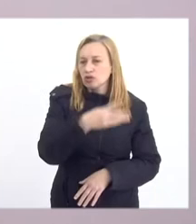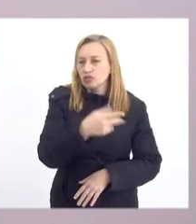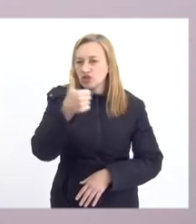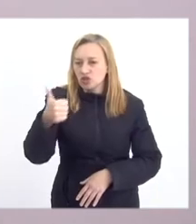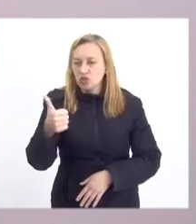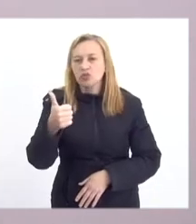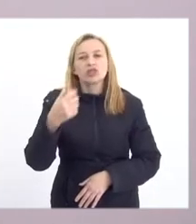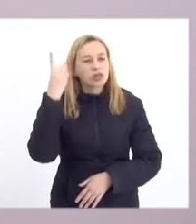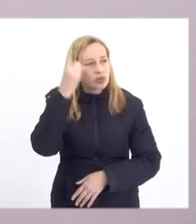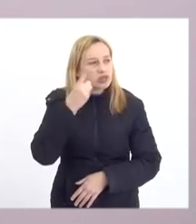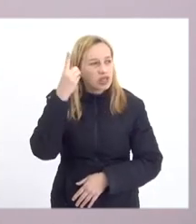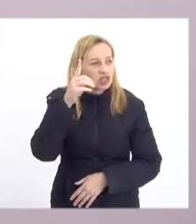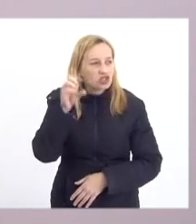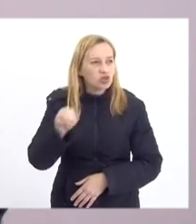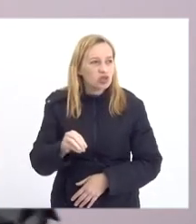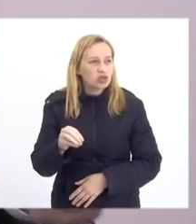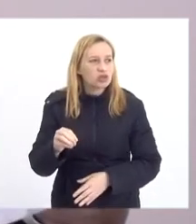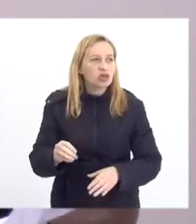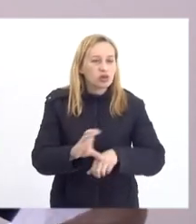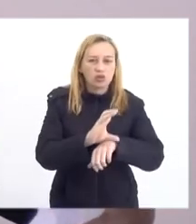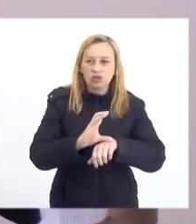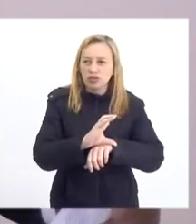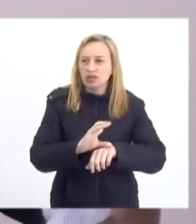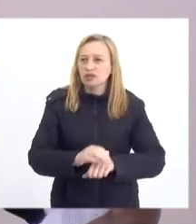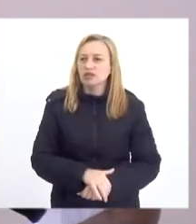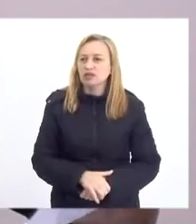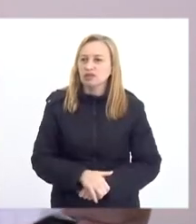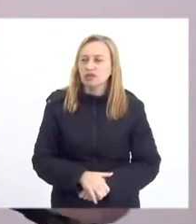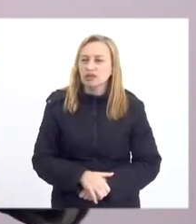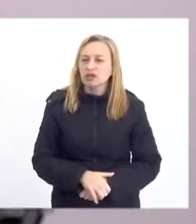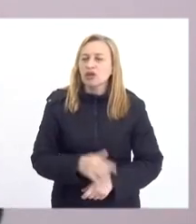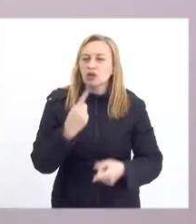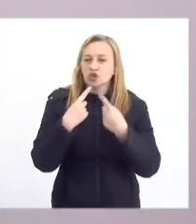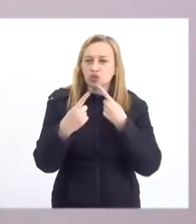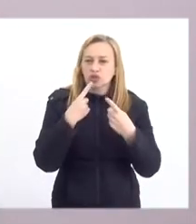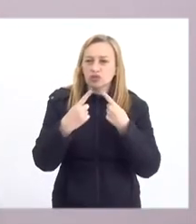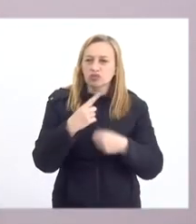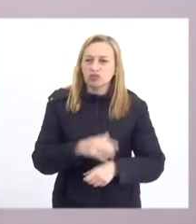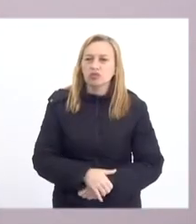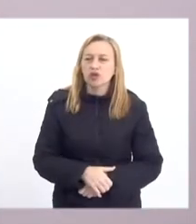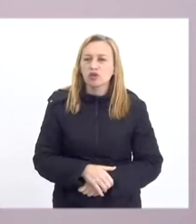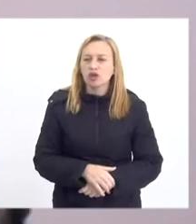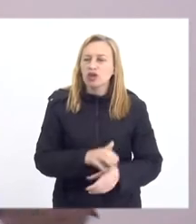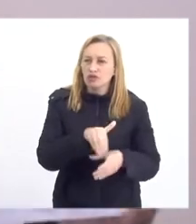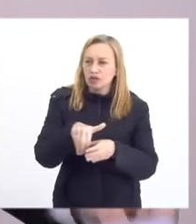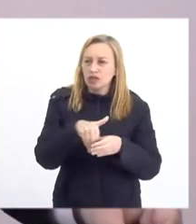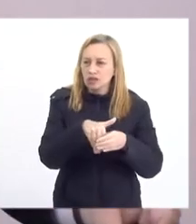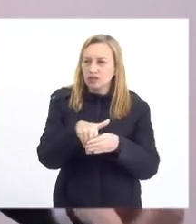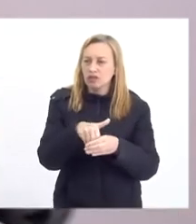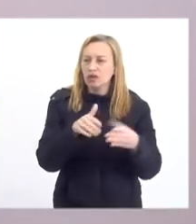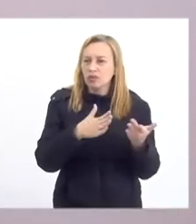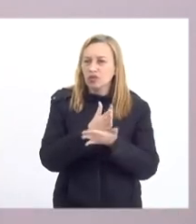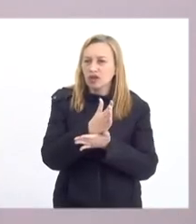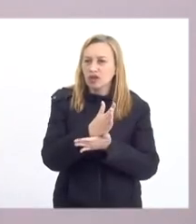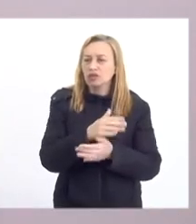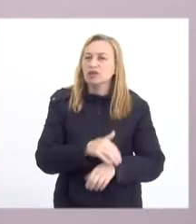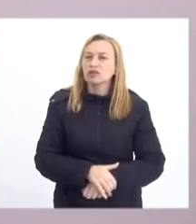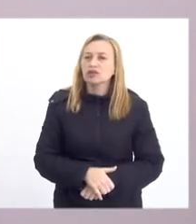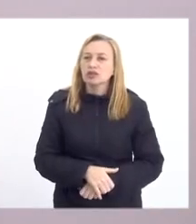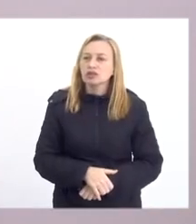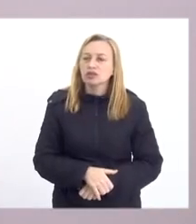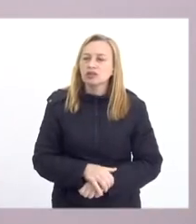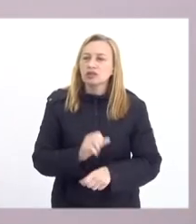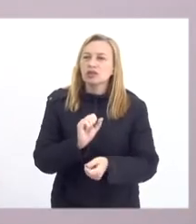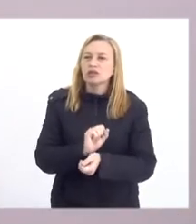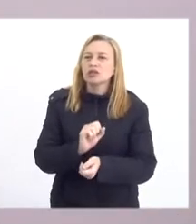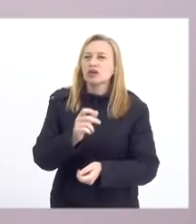autoria do deputado Dionísio Lins, o parecer pela constitucionalidade. Em discussão, em votação, aprovado. Presidente Márcio